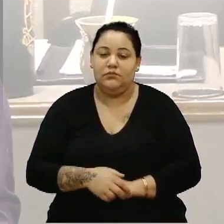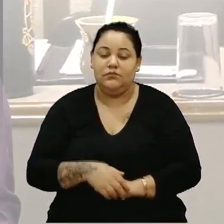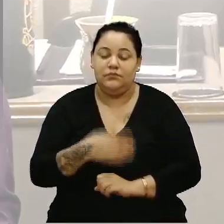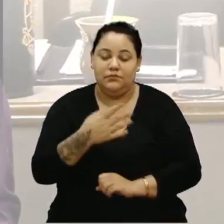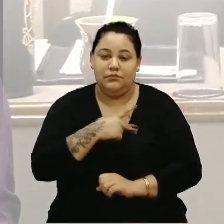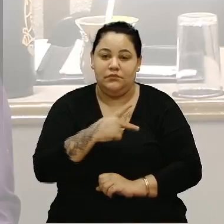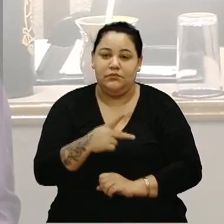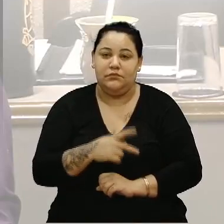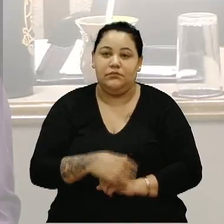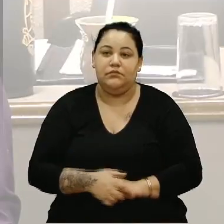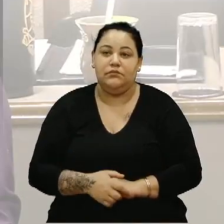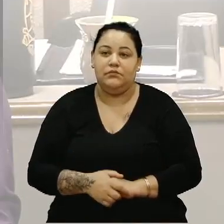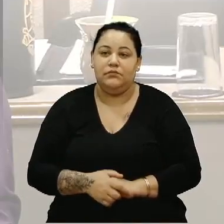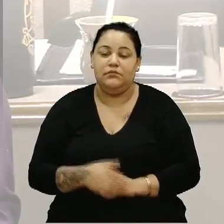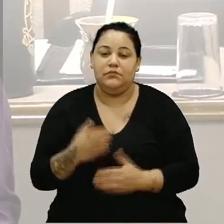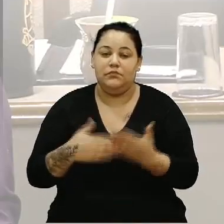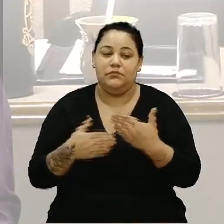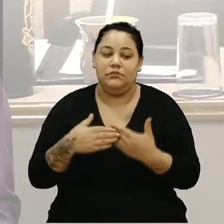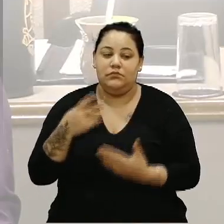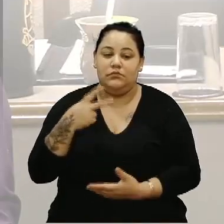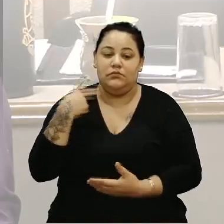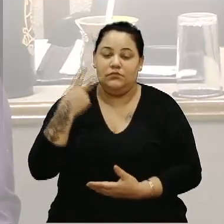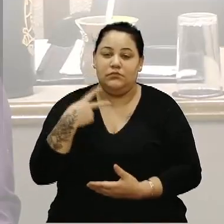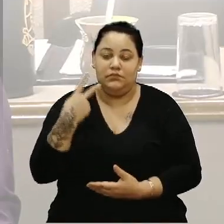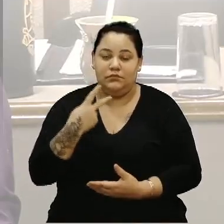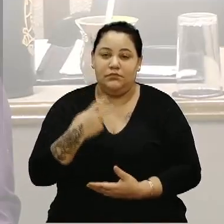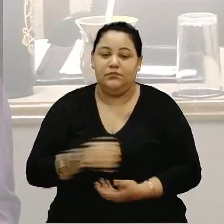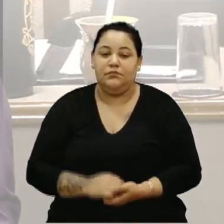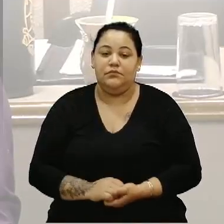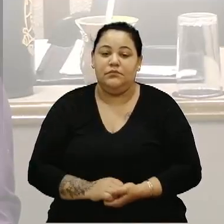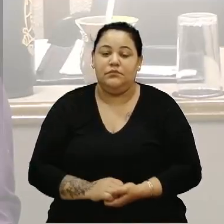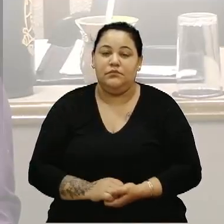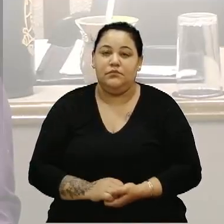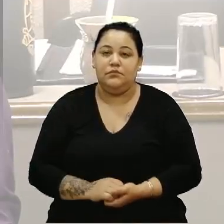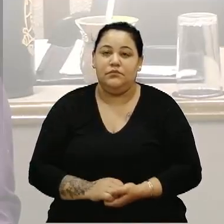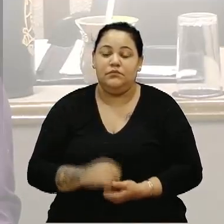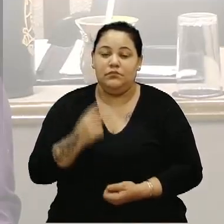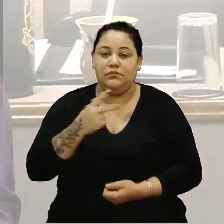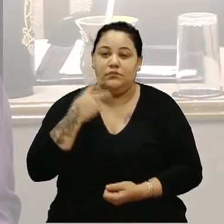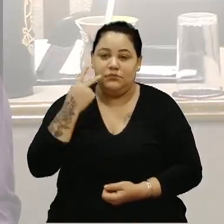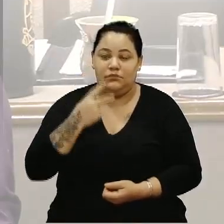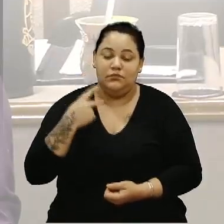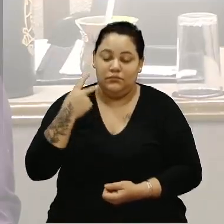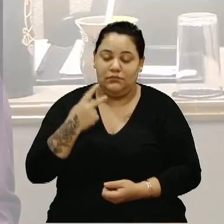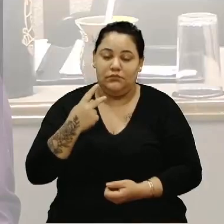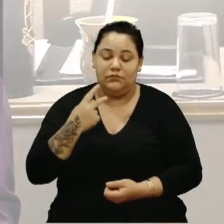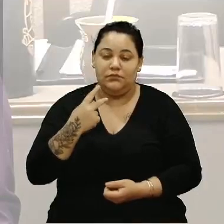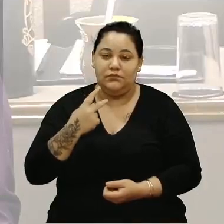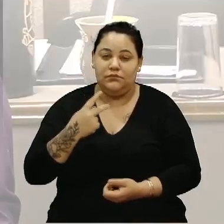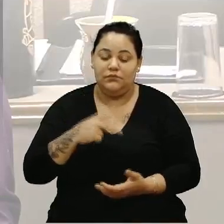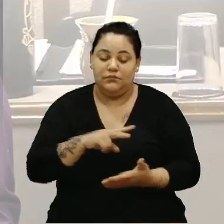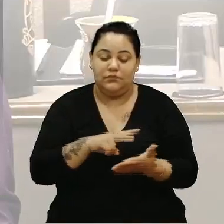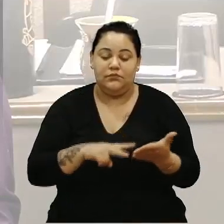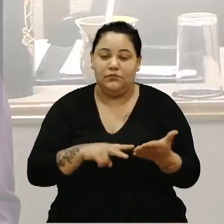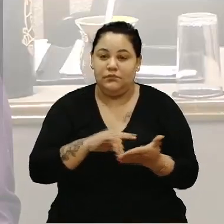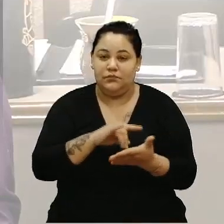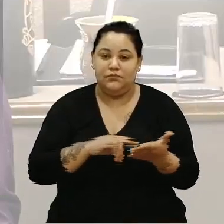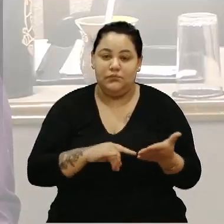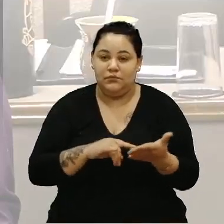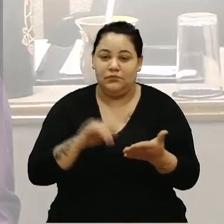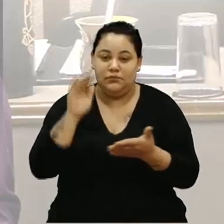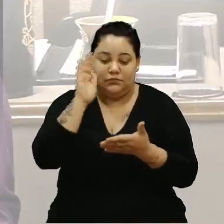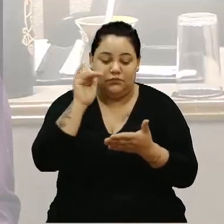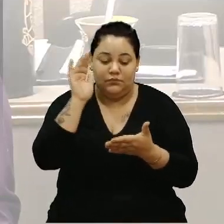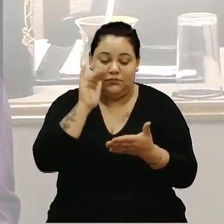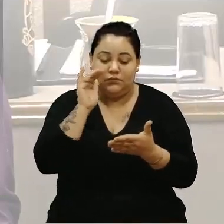Presidente, senhoras vereadoras e senhores vereadores, os vereadores que o presente subscrevem, observadas as